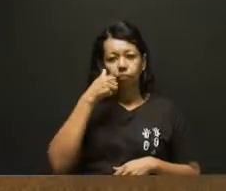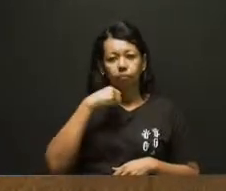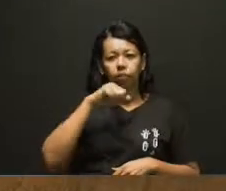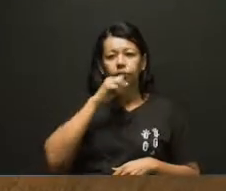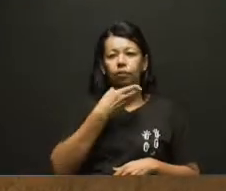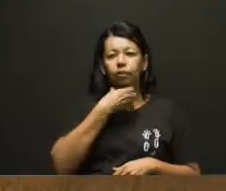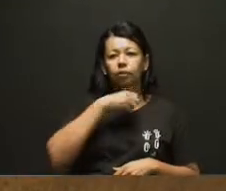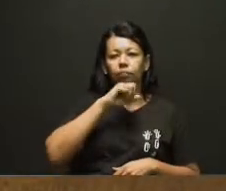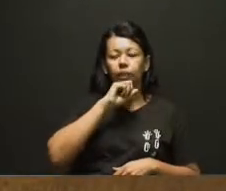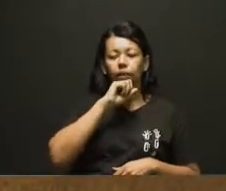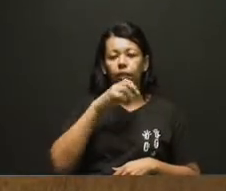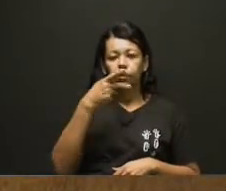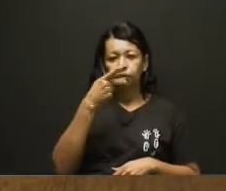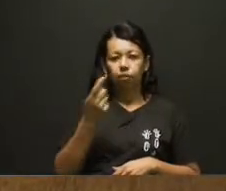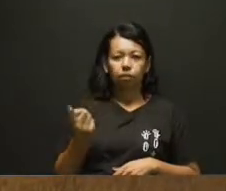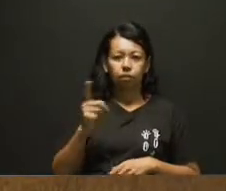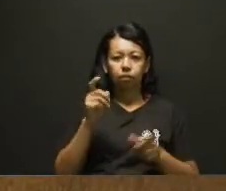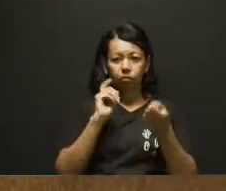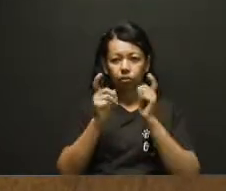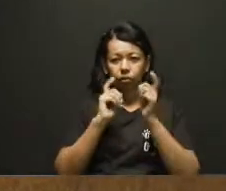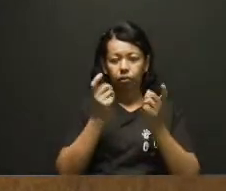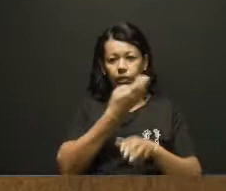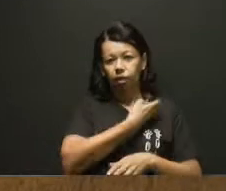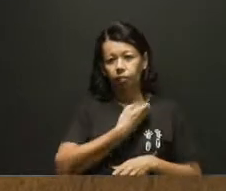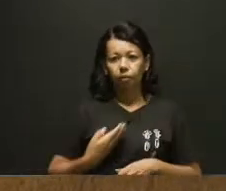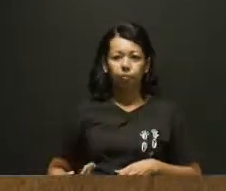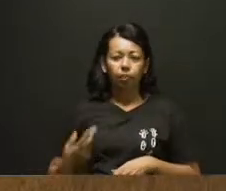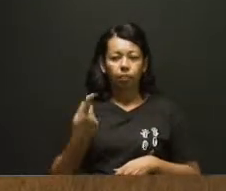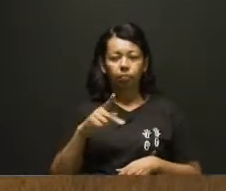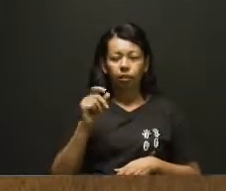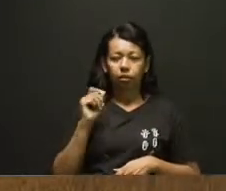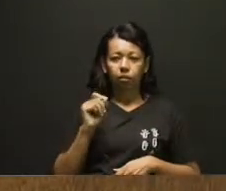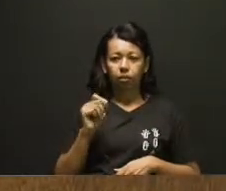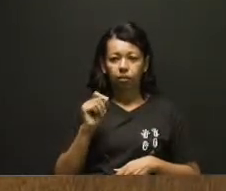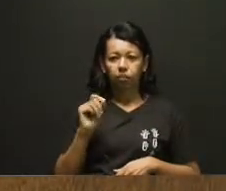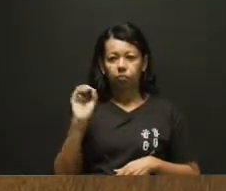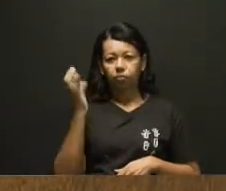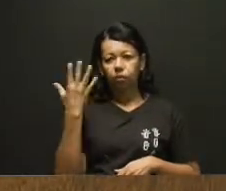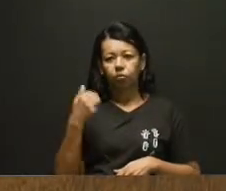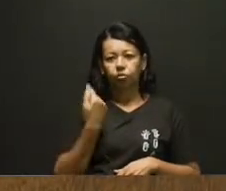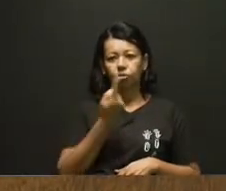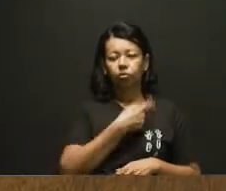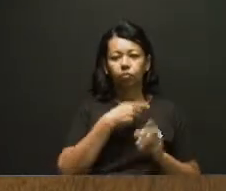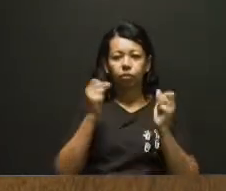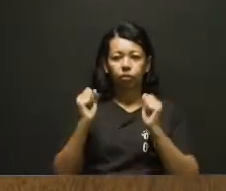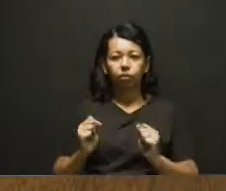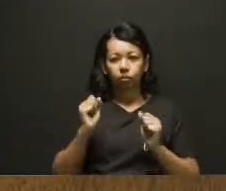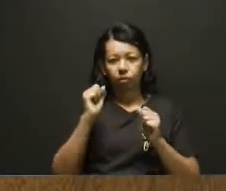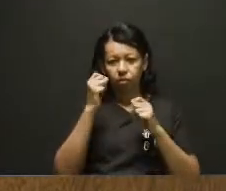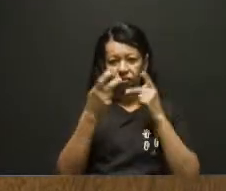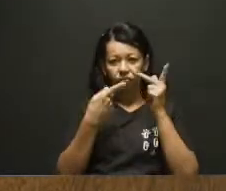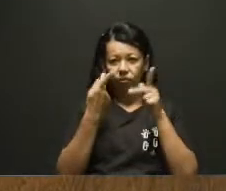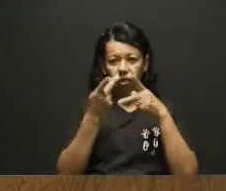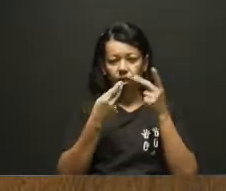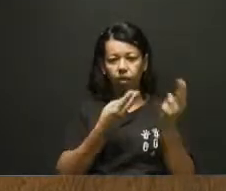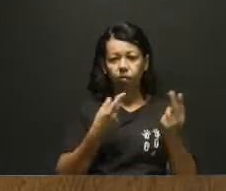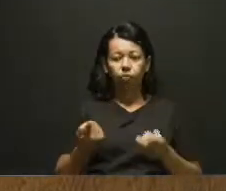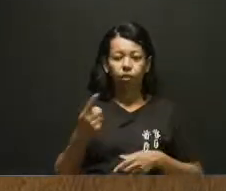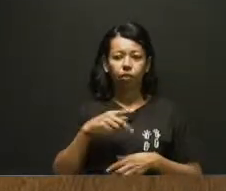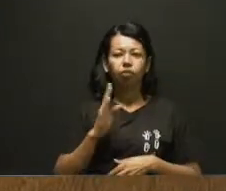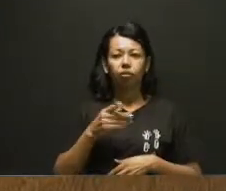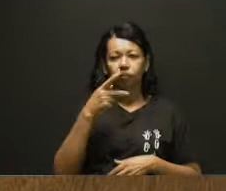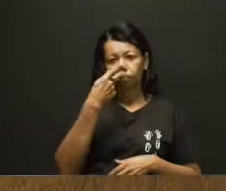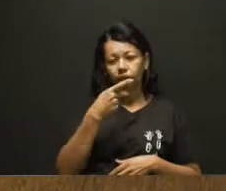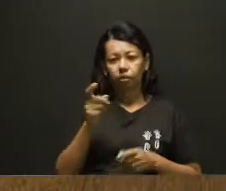essência desta audiência pública é justamente isso é o momento de nós podermos falar como aqui foi falar